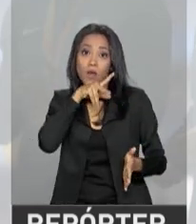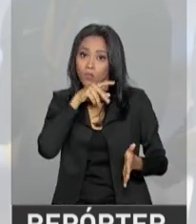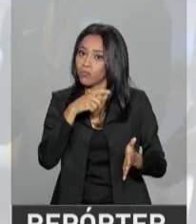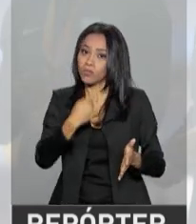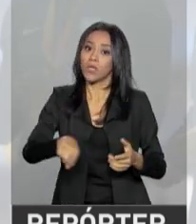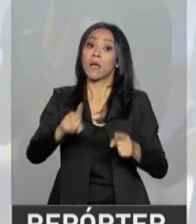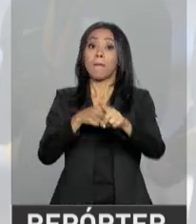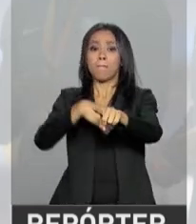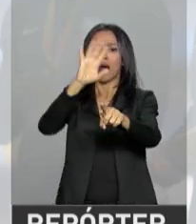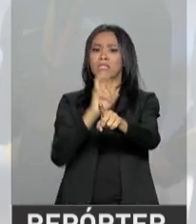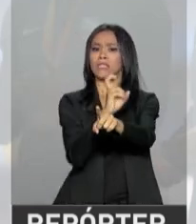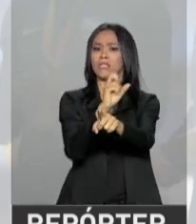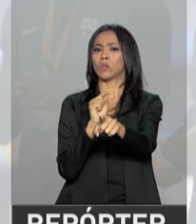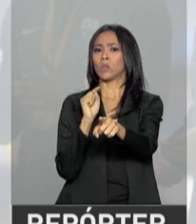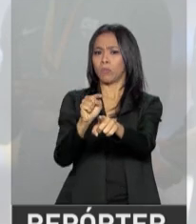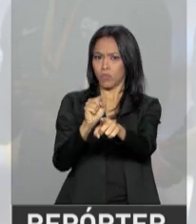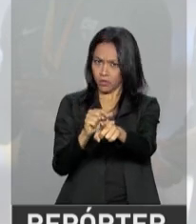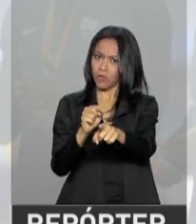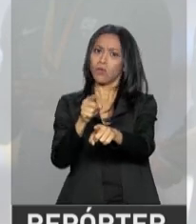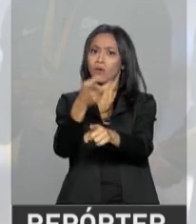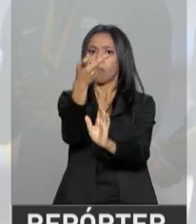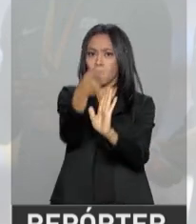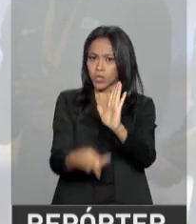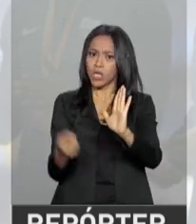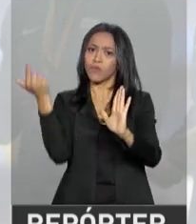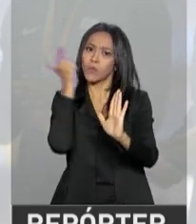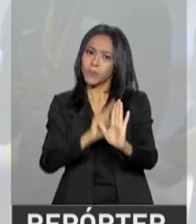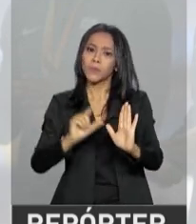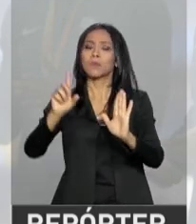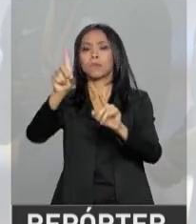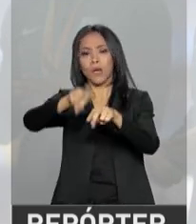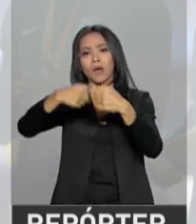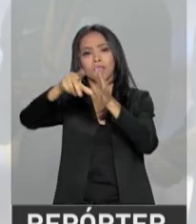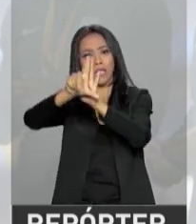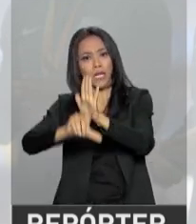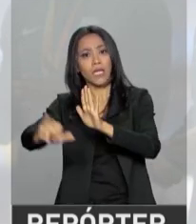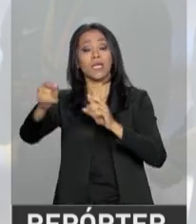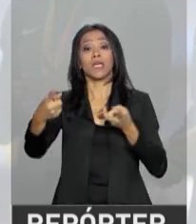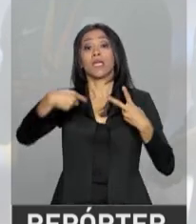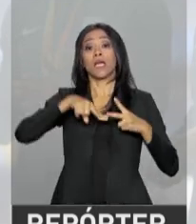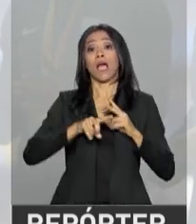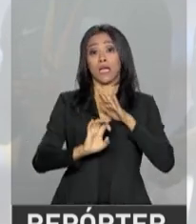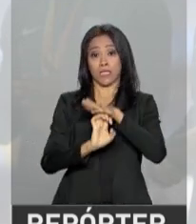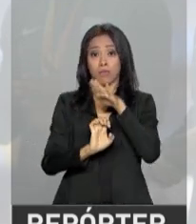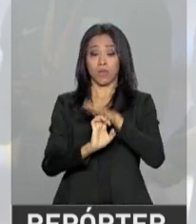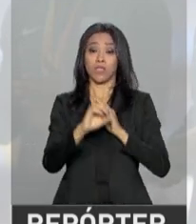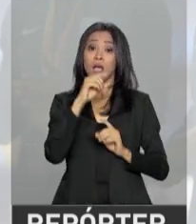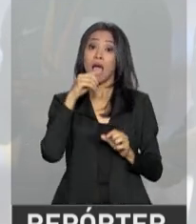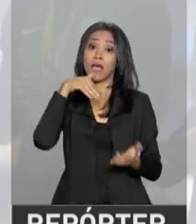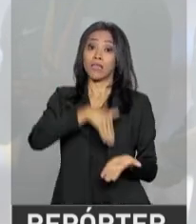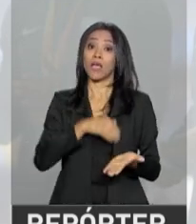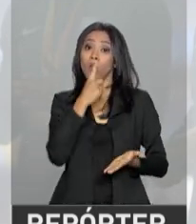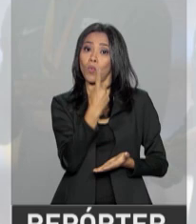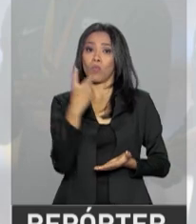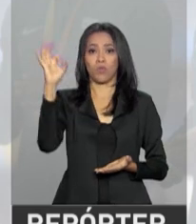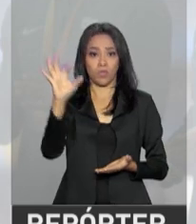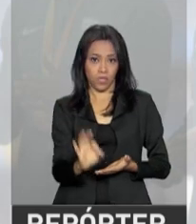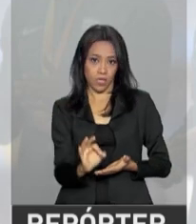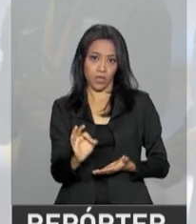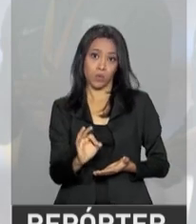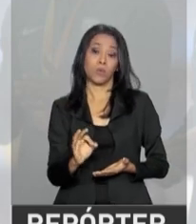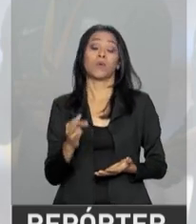300 projetos foram contemplados pela lei as empresas podem investir até 1% do valor do imposto de renda